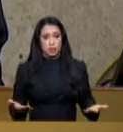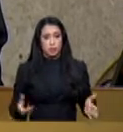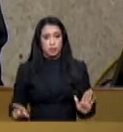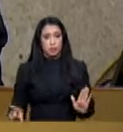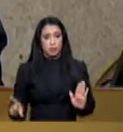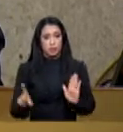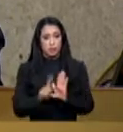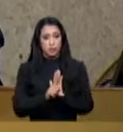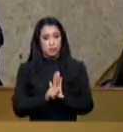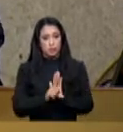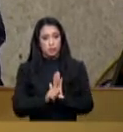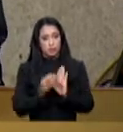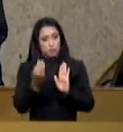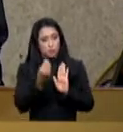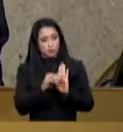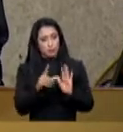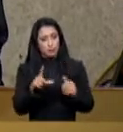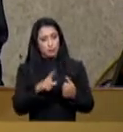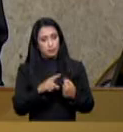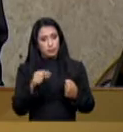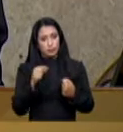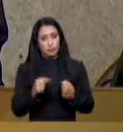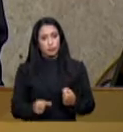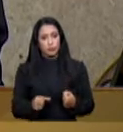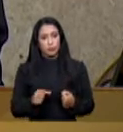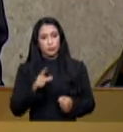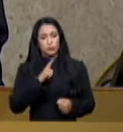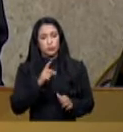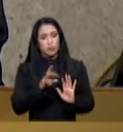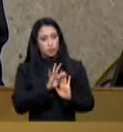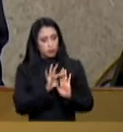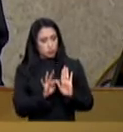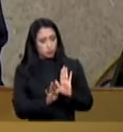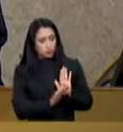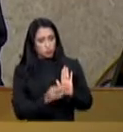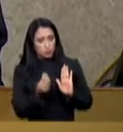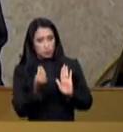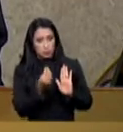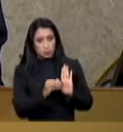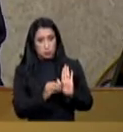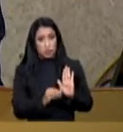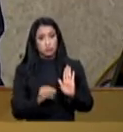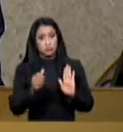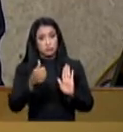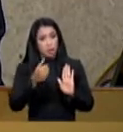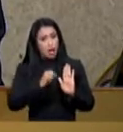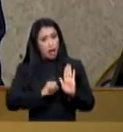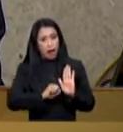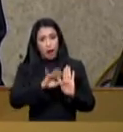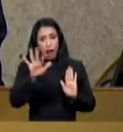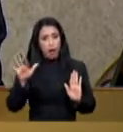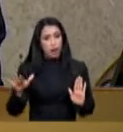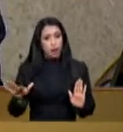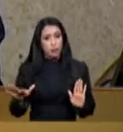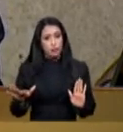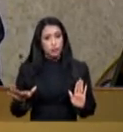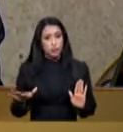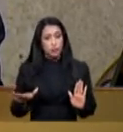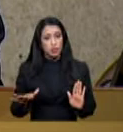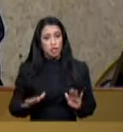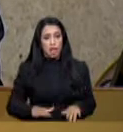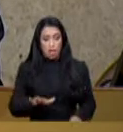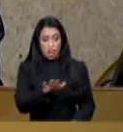Lei, eu cito a lei e o artigo. A redação da norma subexâmine ela é muito clara. A